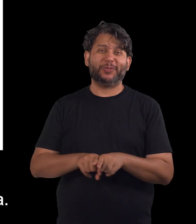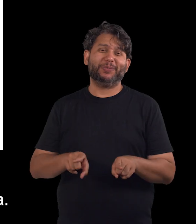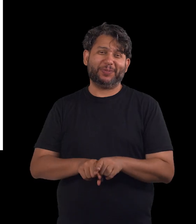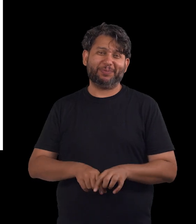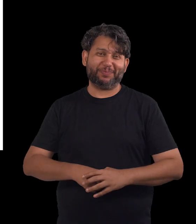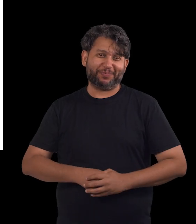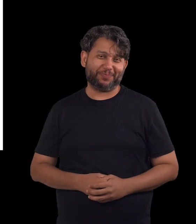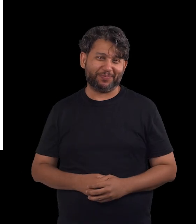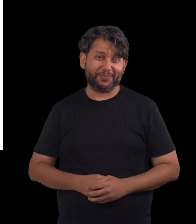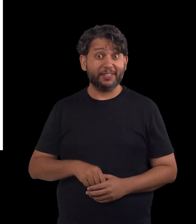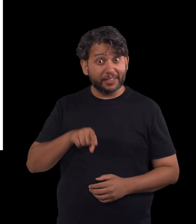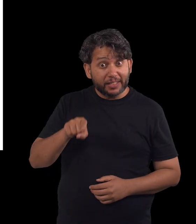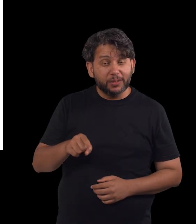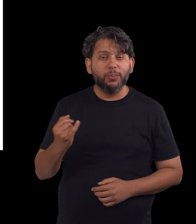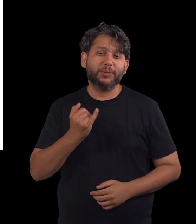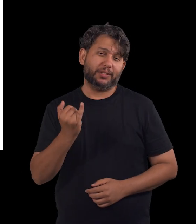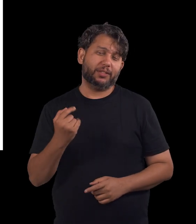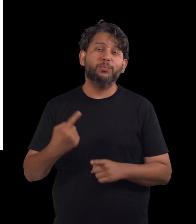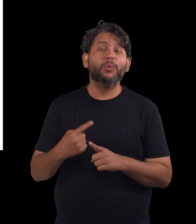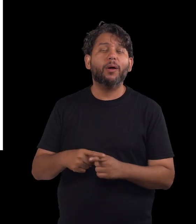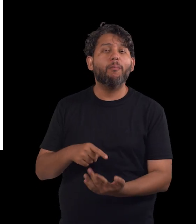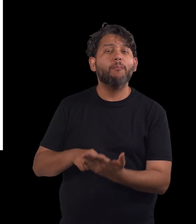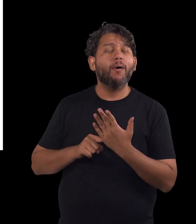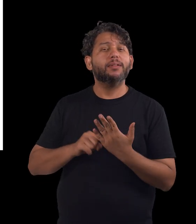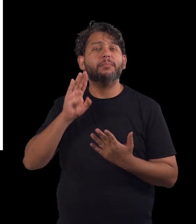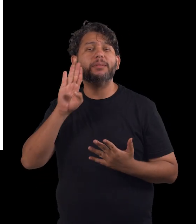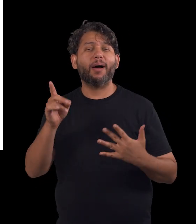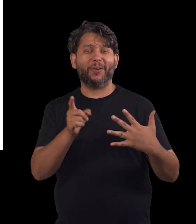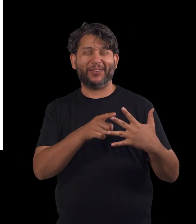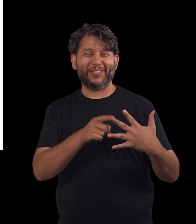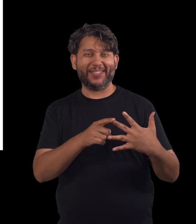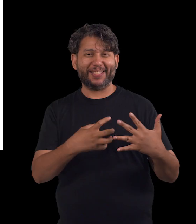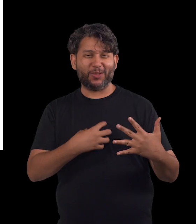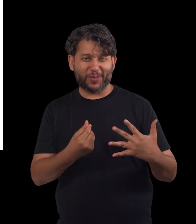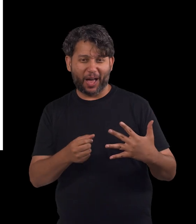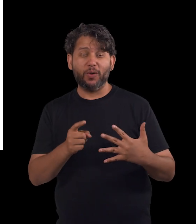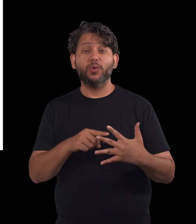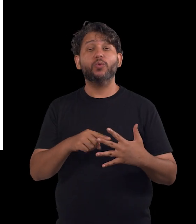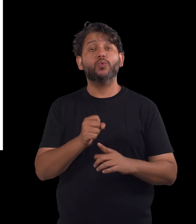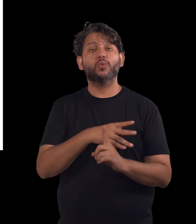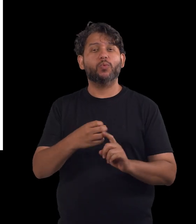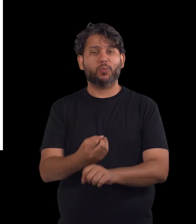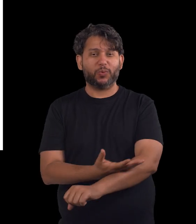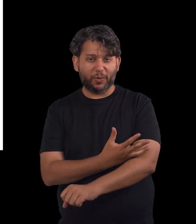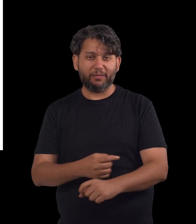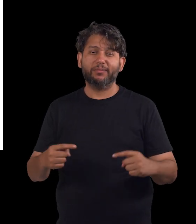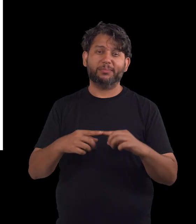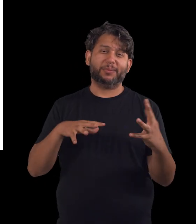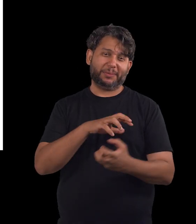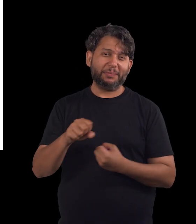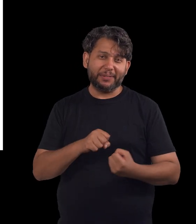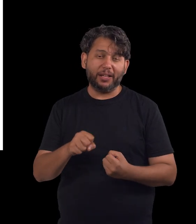da proposta. Esse recurso dialoga diretamente com os pilares sensorial, socioemocional e